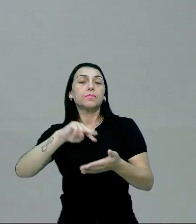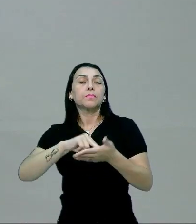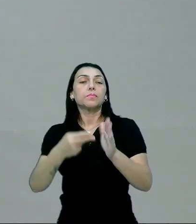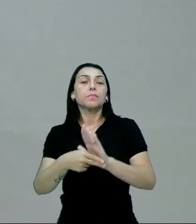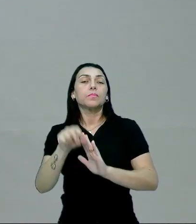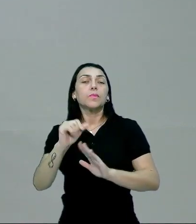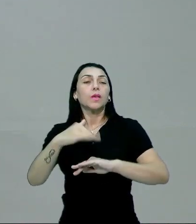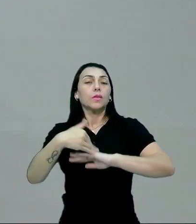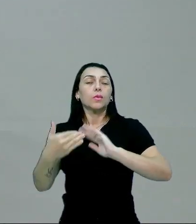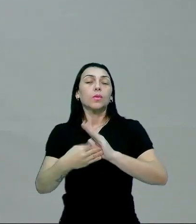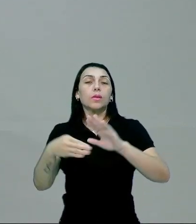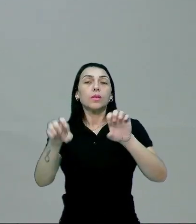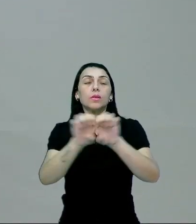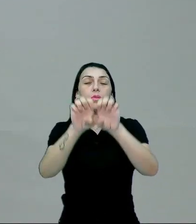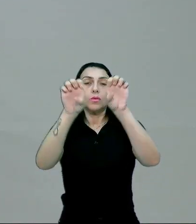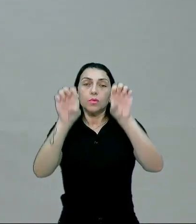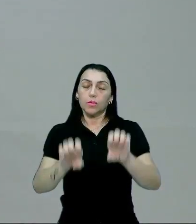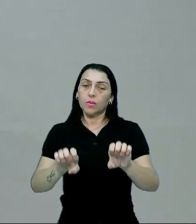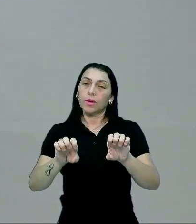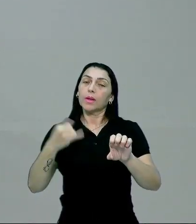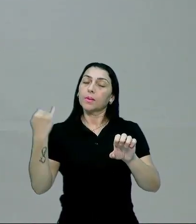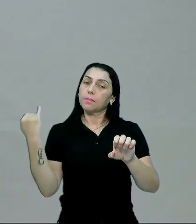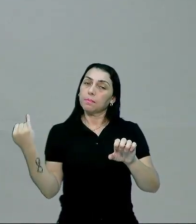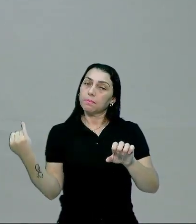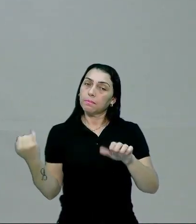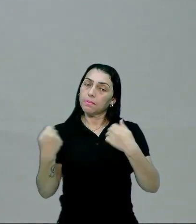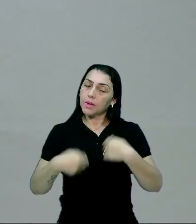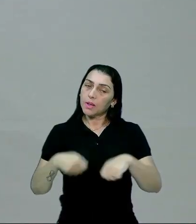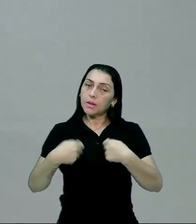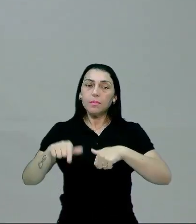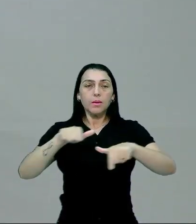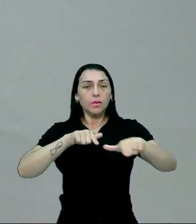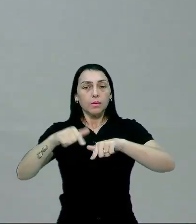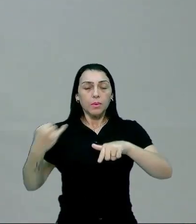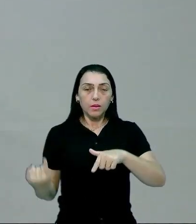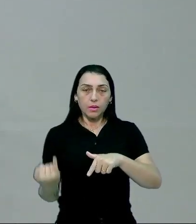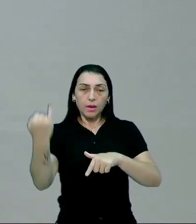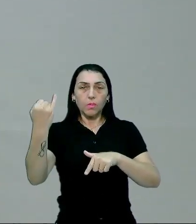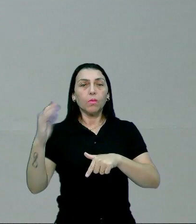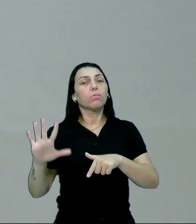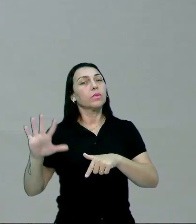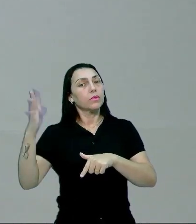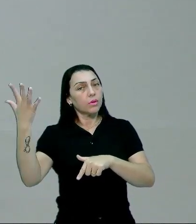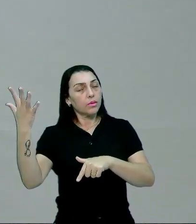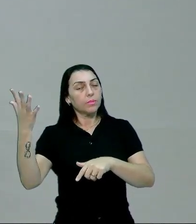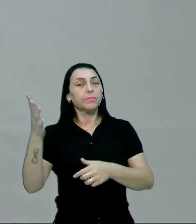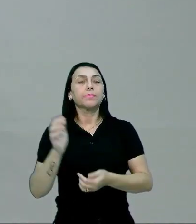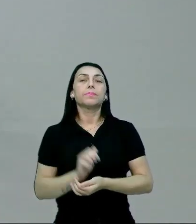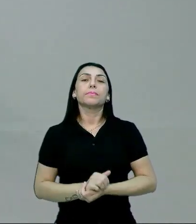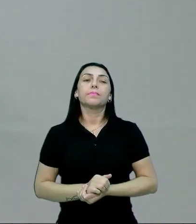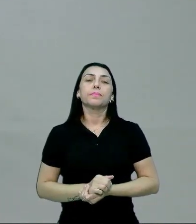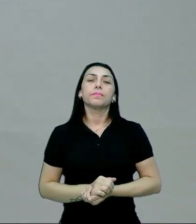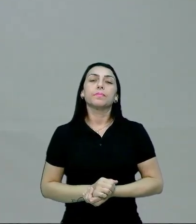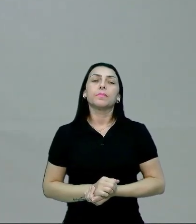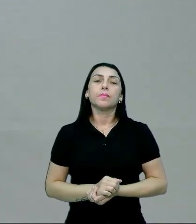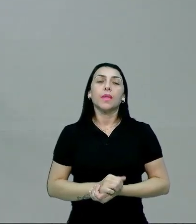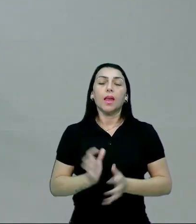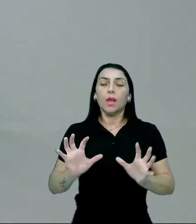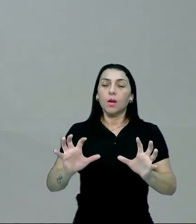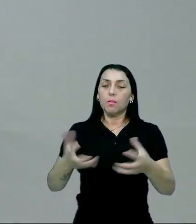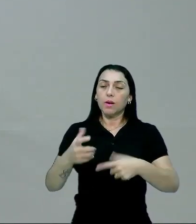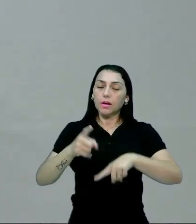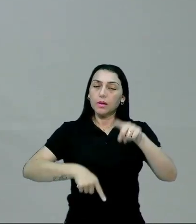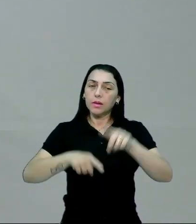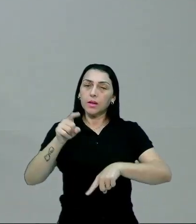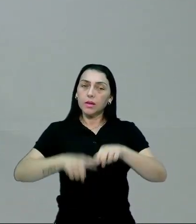correspondem a toda a estrutura necessária para que o trabalho ele venha a acontecer. É o maquinário,